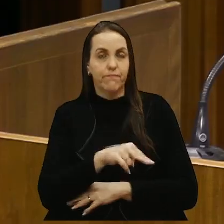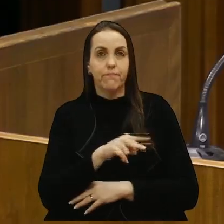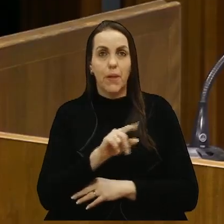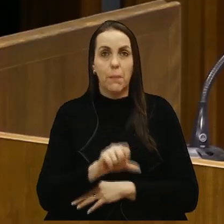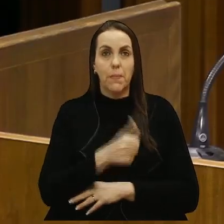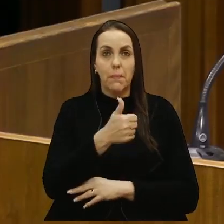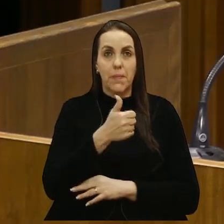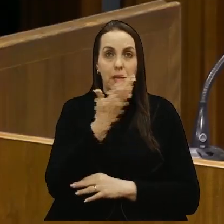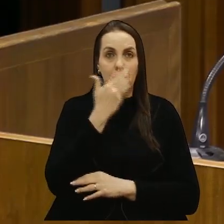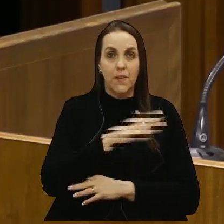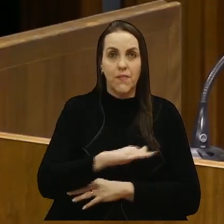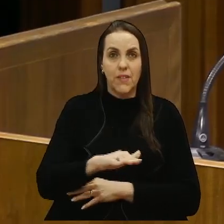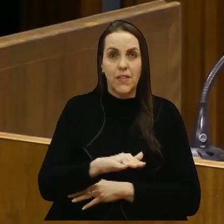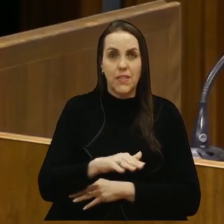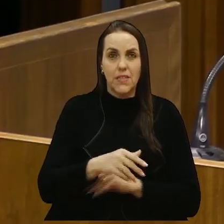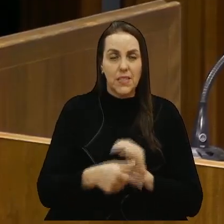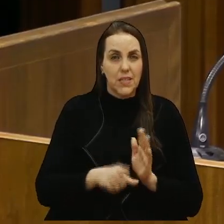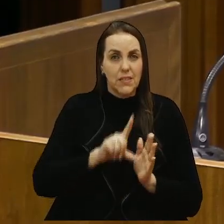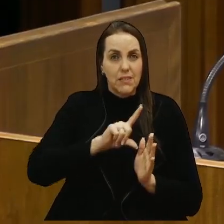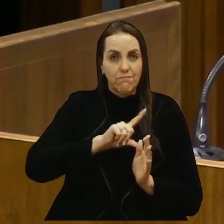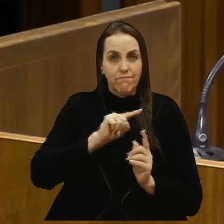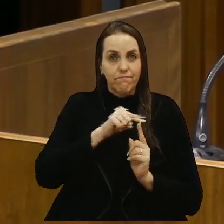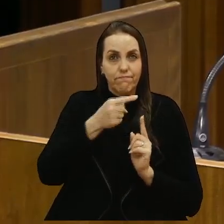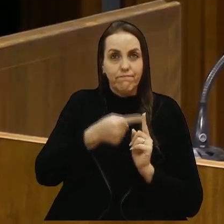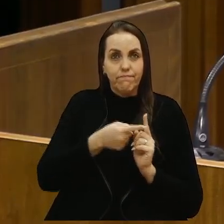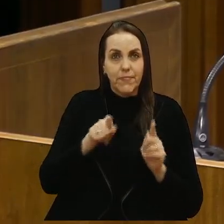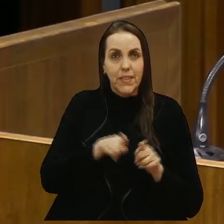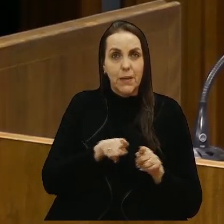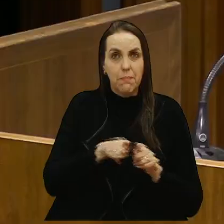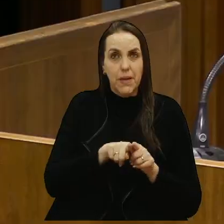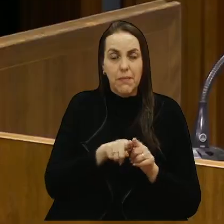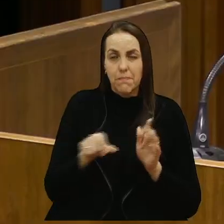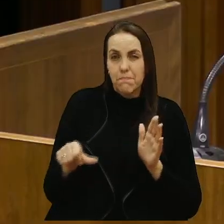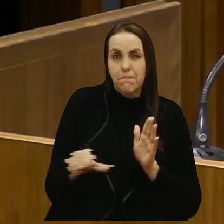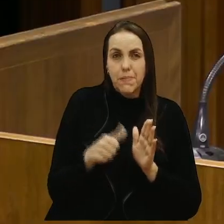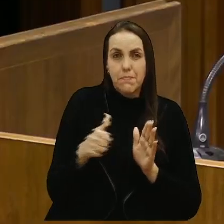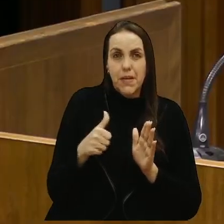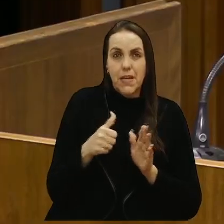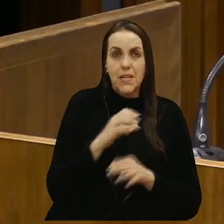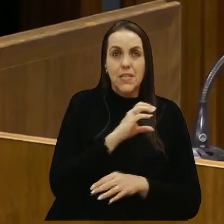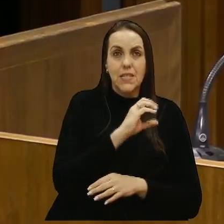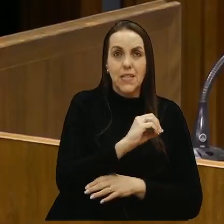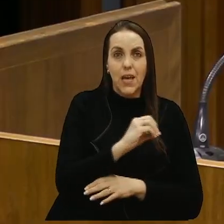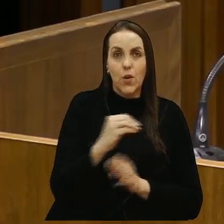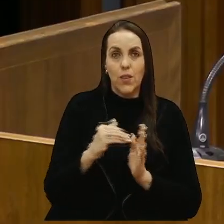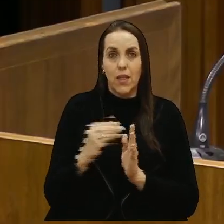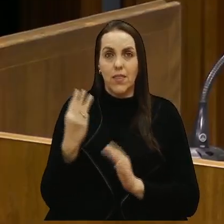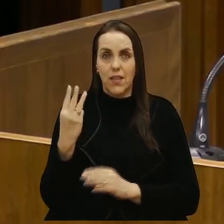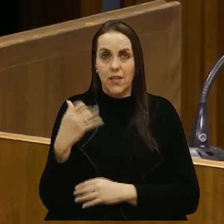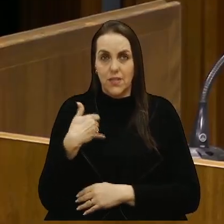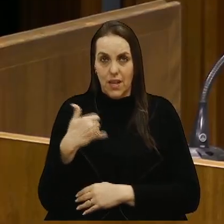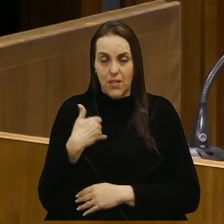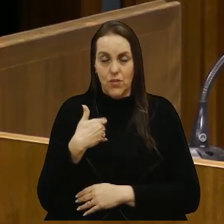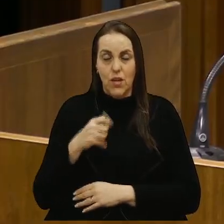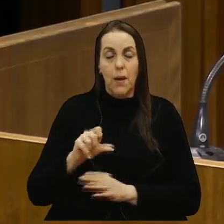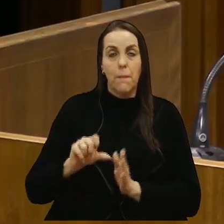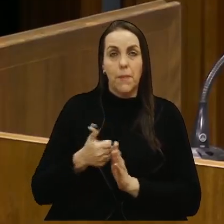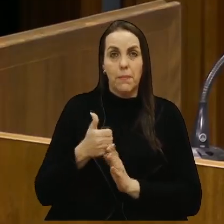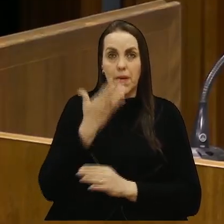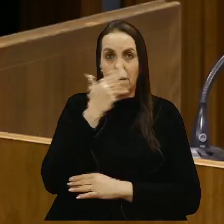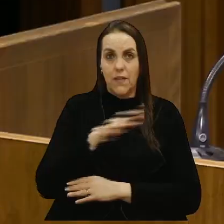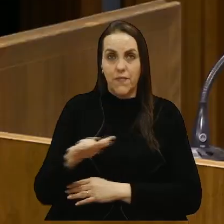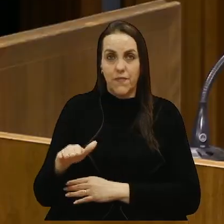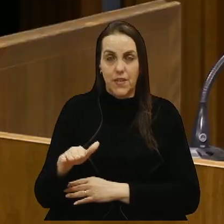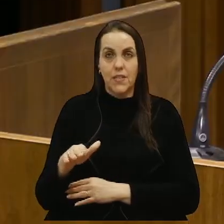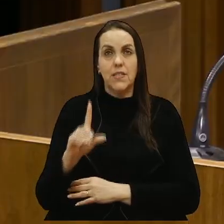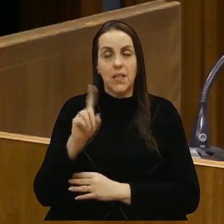na primeiríssima infância. Primeiríssima infância do 0 aos 3 anos e a primeira infância, que foi o